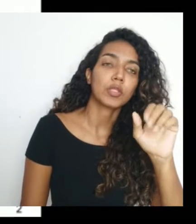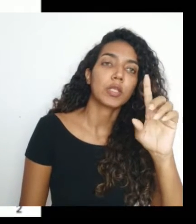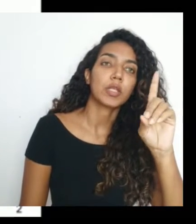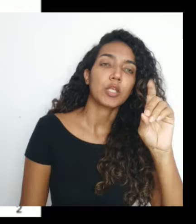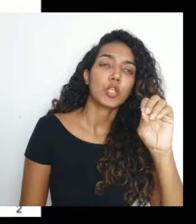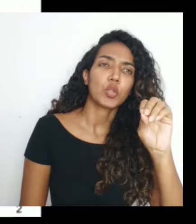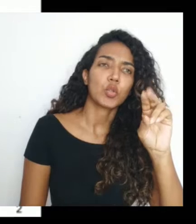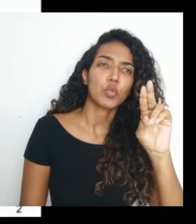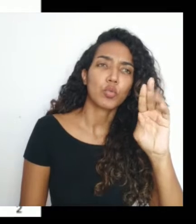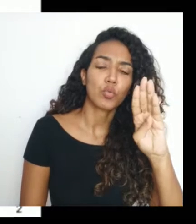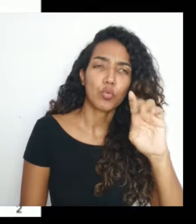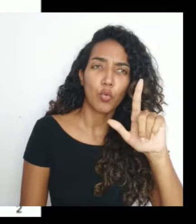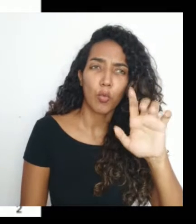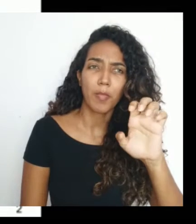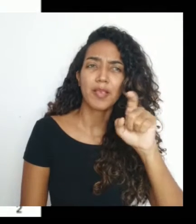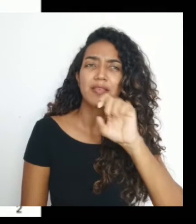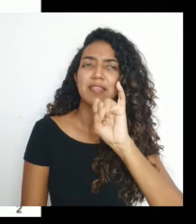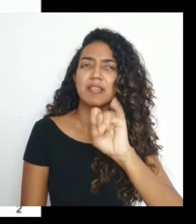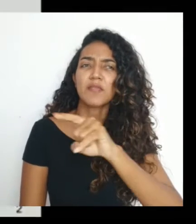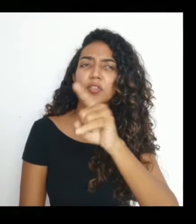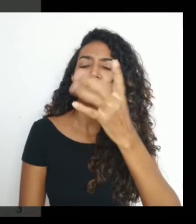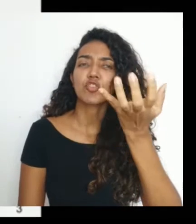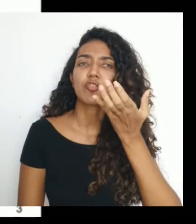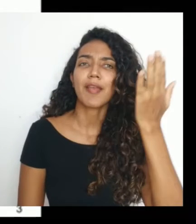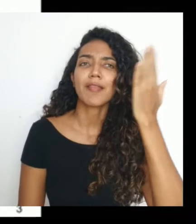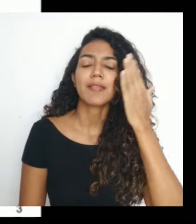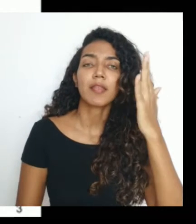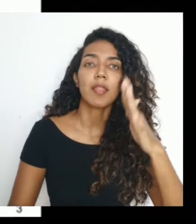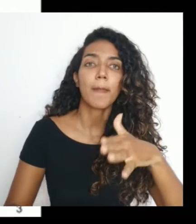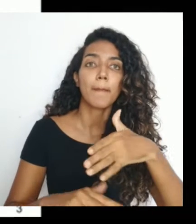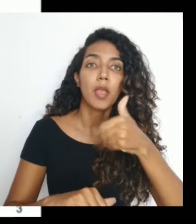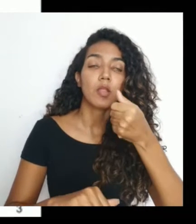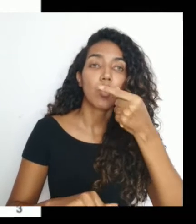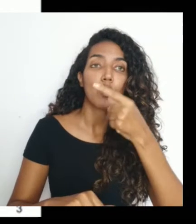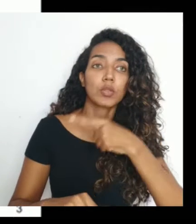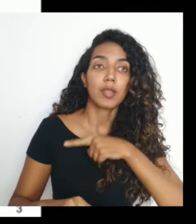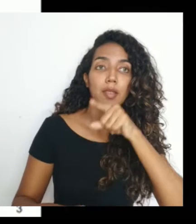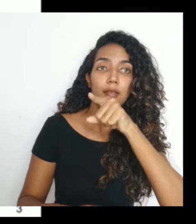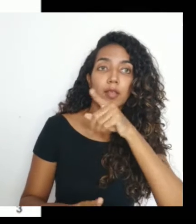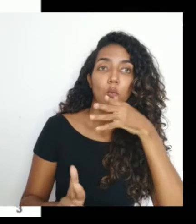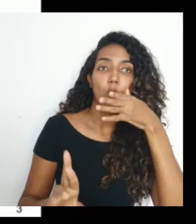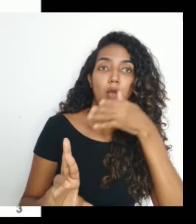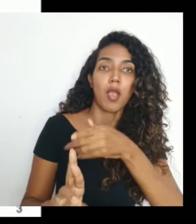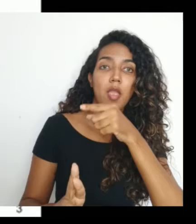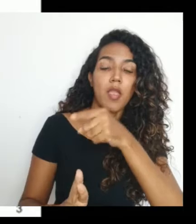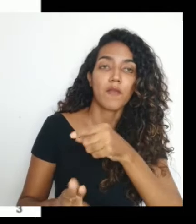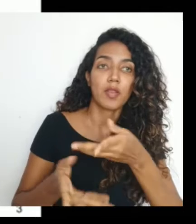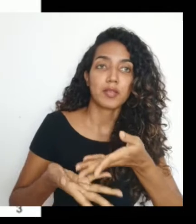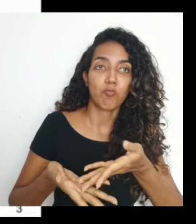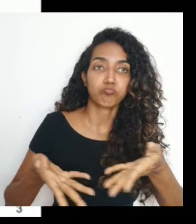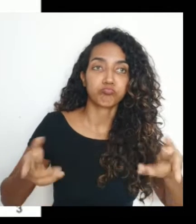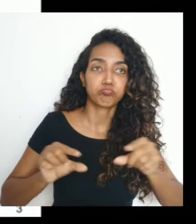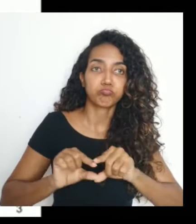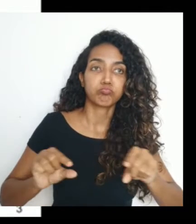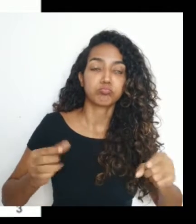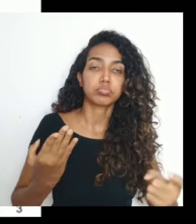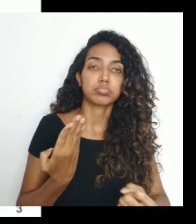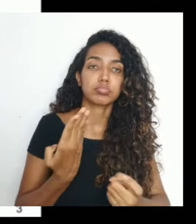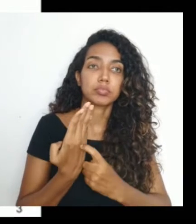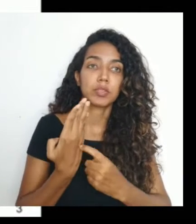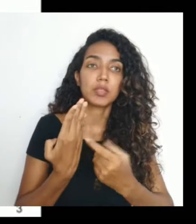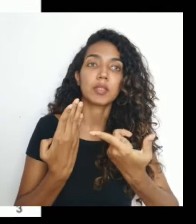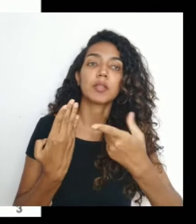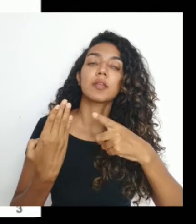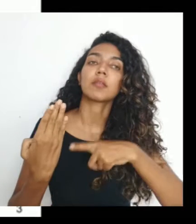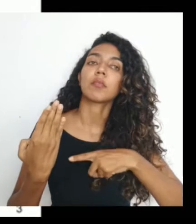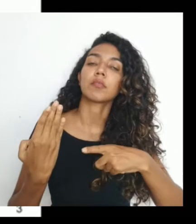mais detalhes sobre isso, eu deixo aqui uma referência do oficial da Oracle, dos data